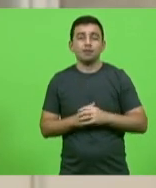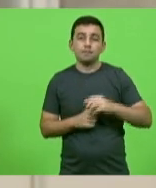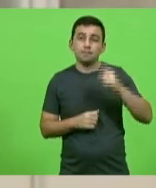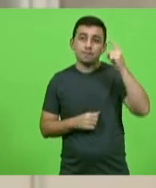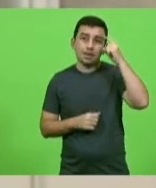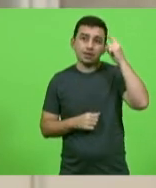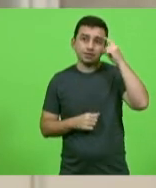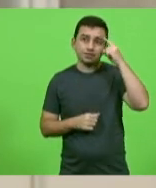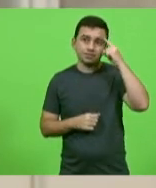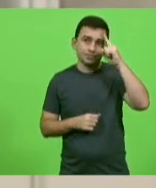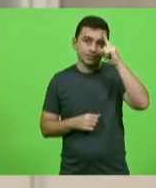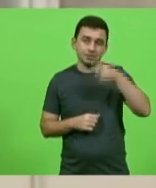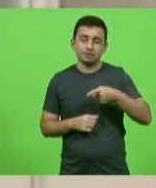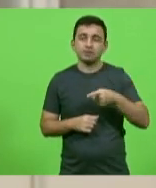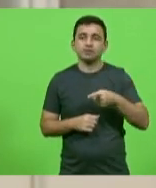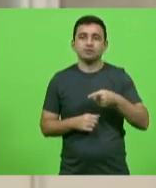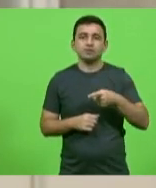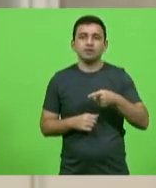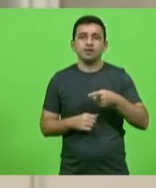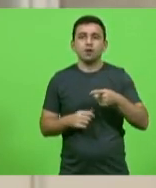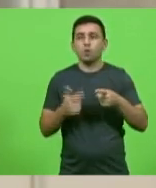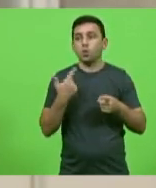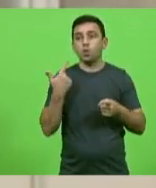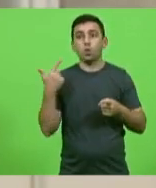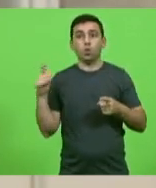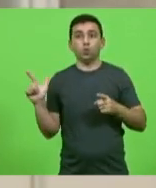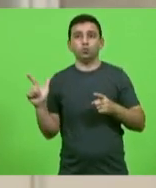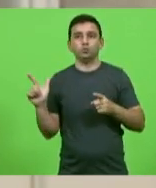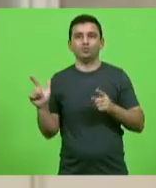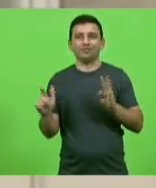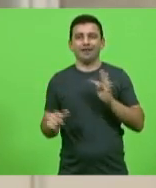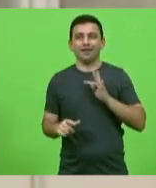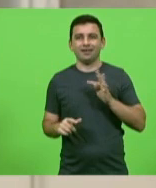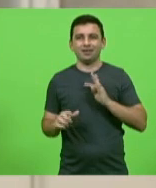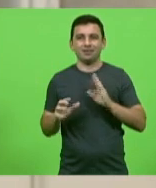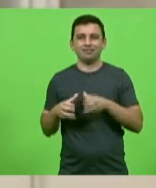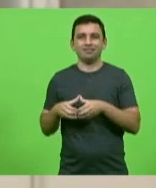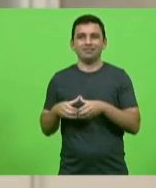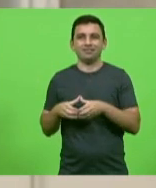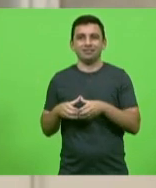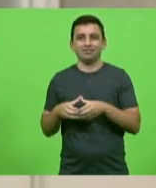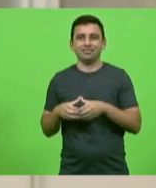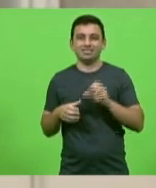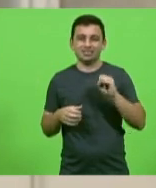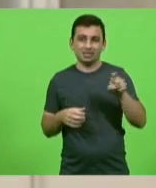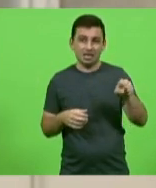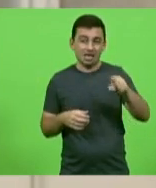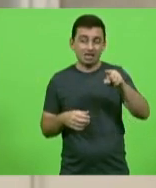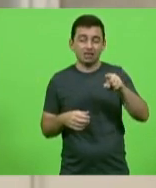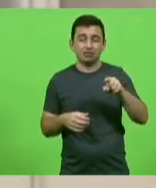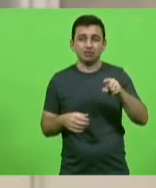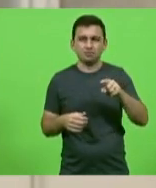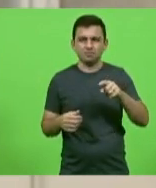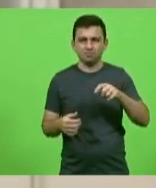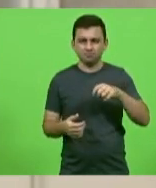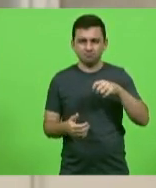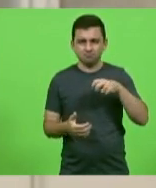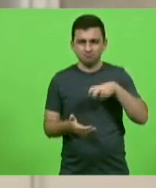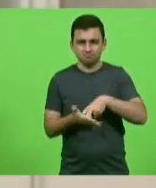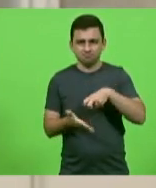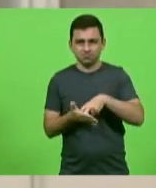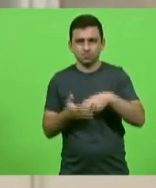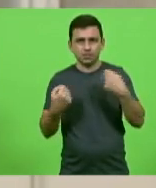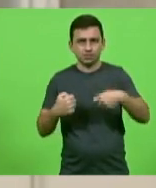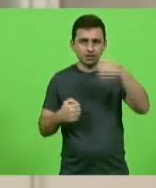de a ordenação Advir de outro agente público se o denunciado possuía o dever jurídico